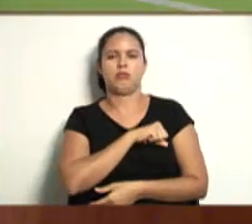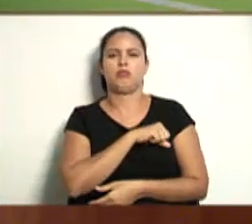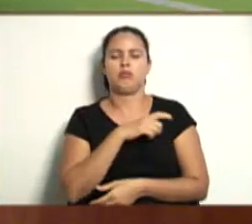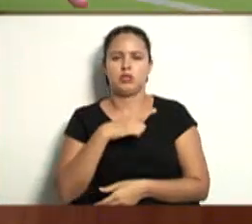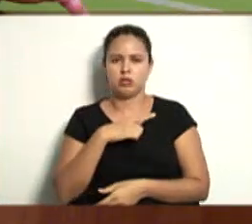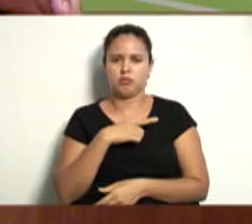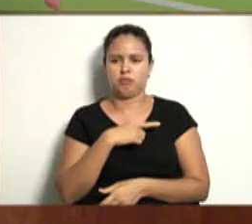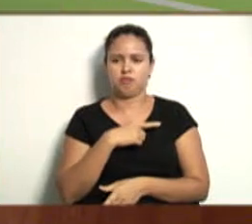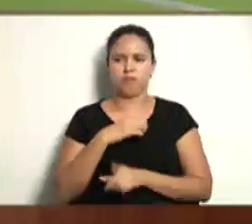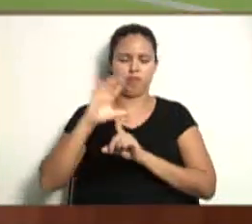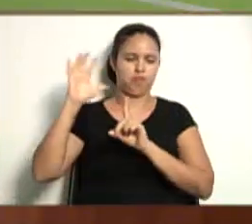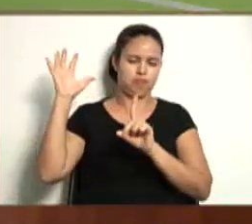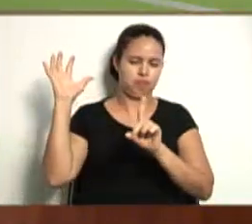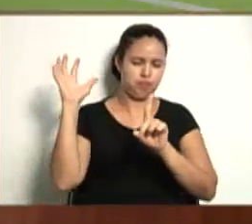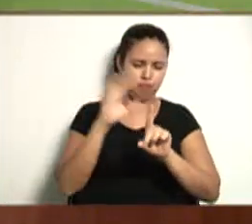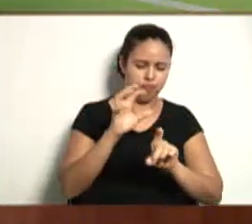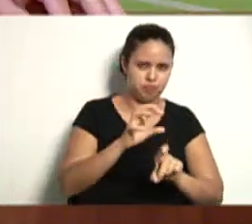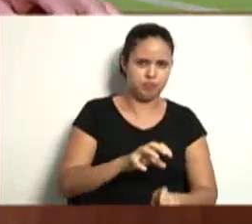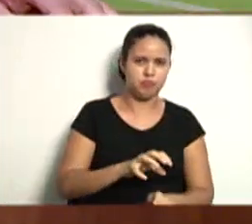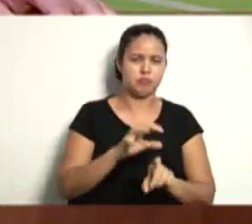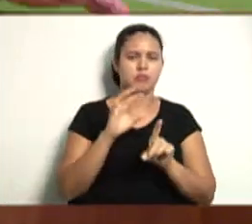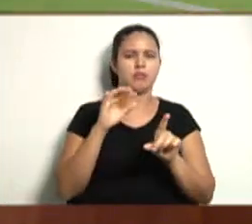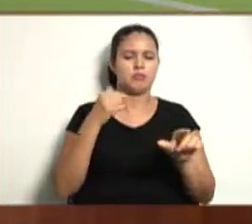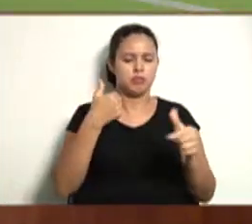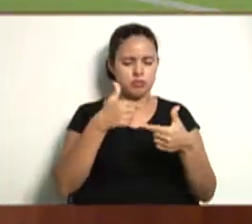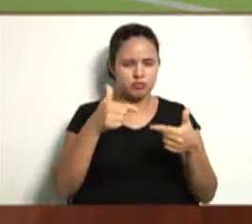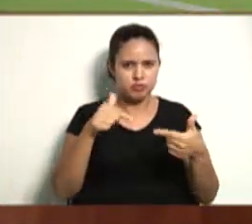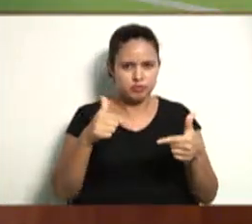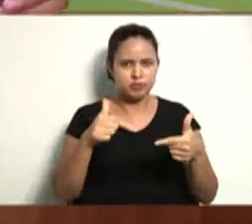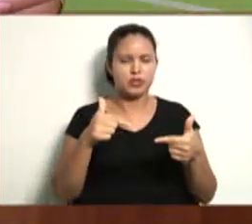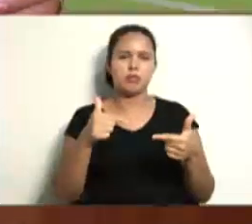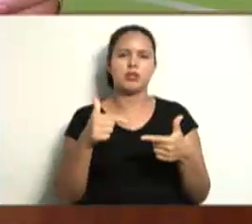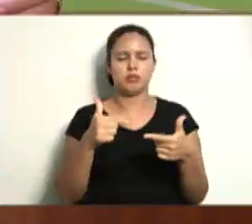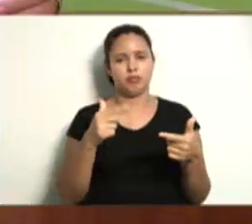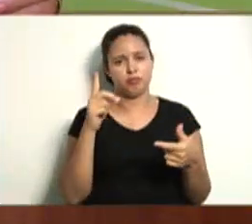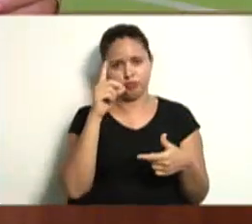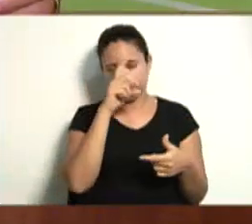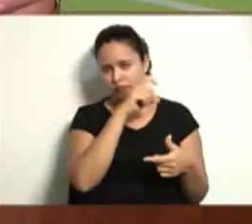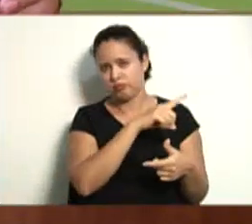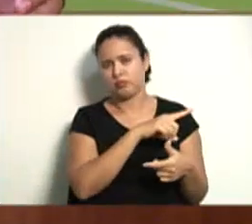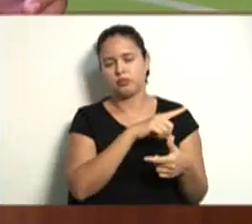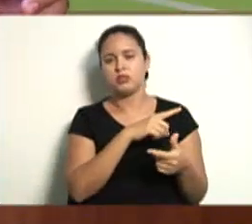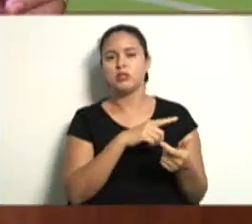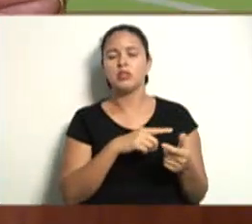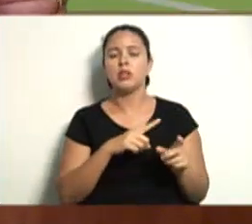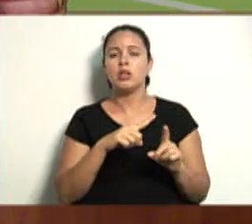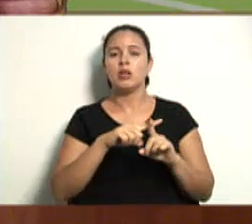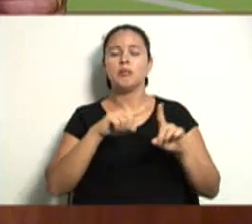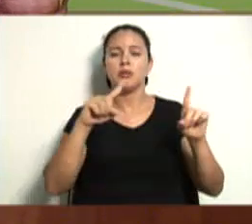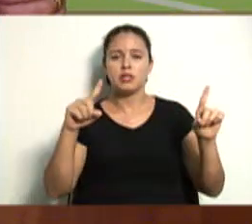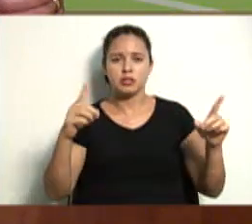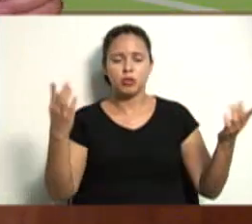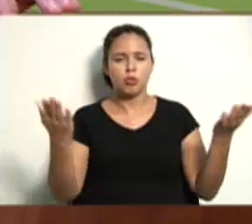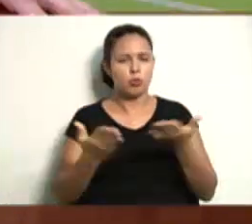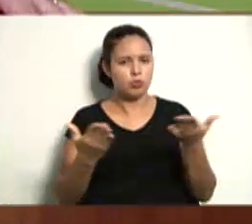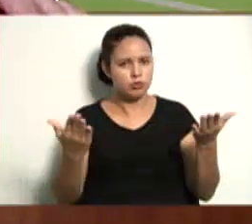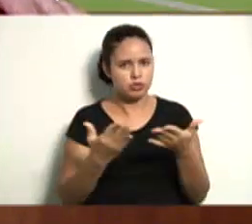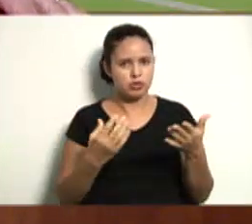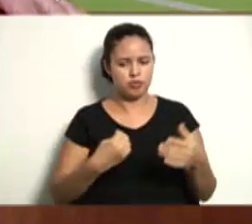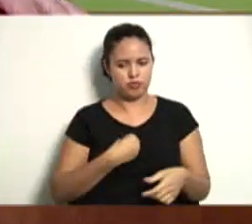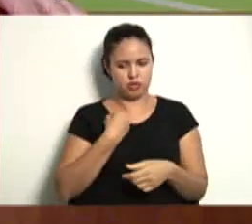maneira geral, todos nós estamos compreendendo, as pessoas estão olhando que não dá para viver, não dá